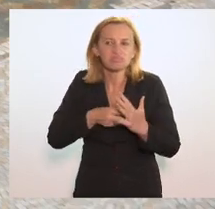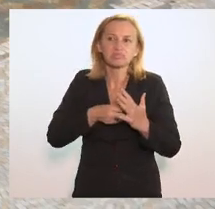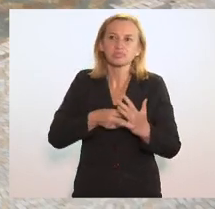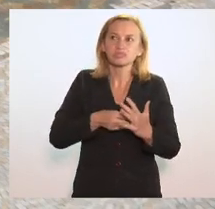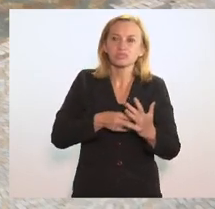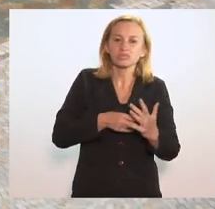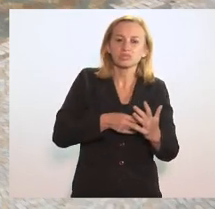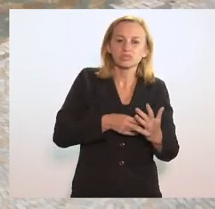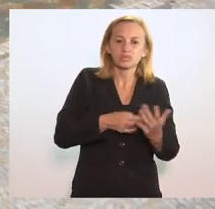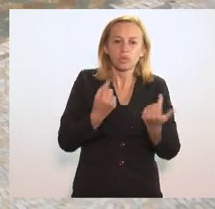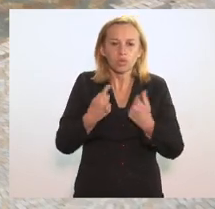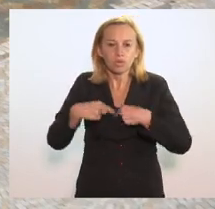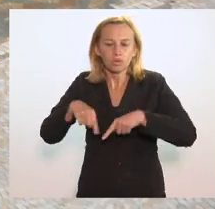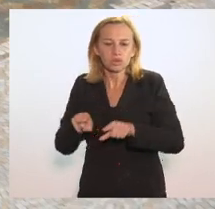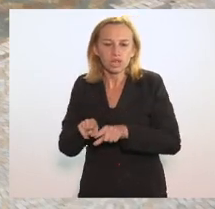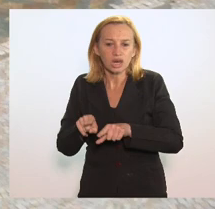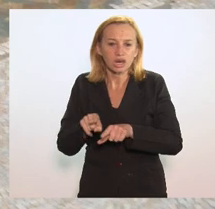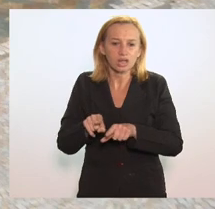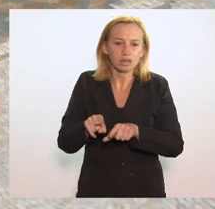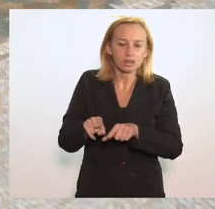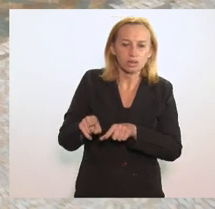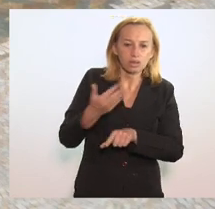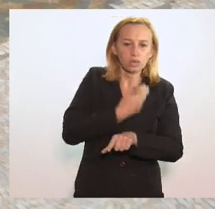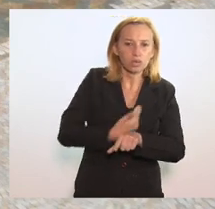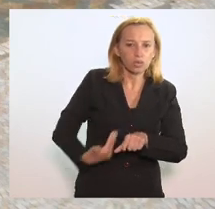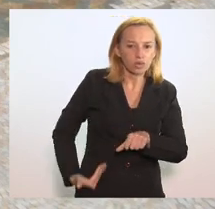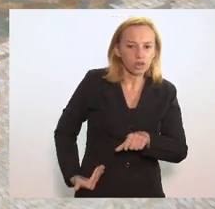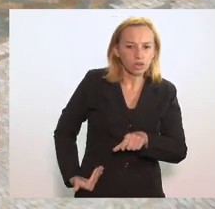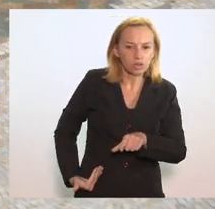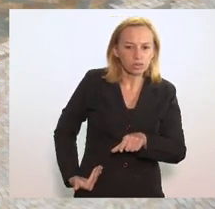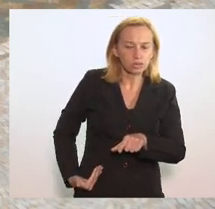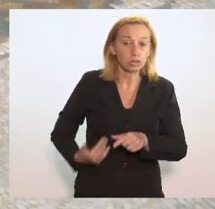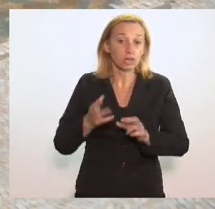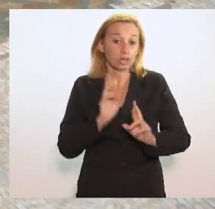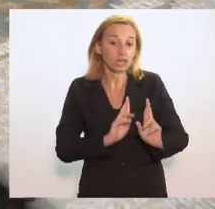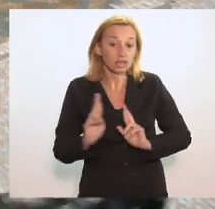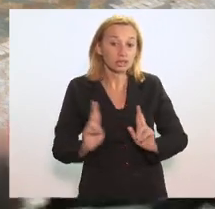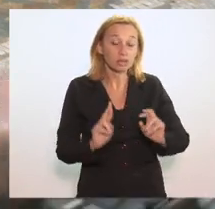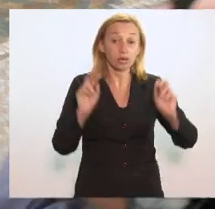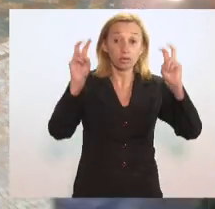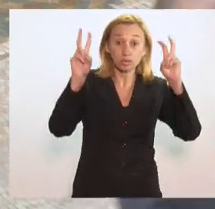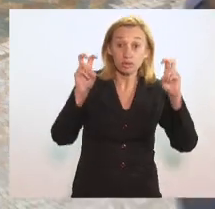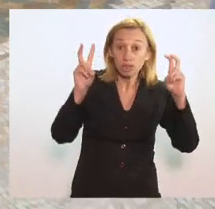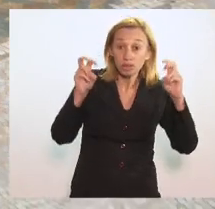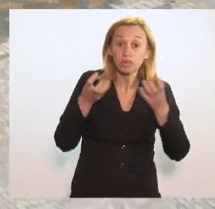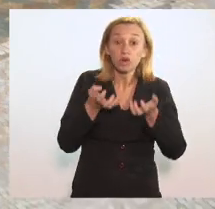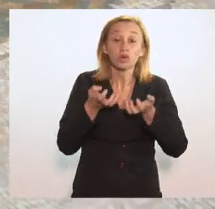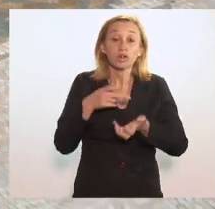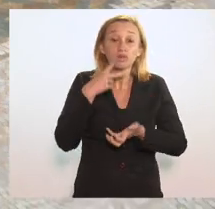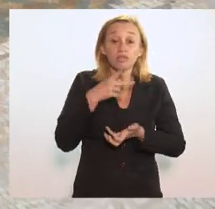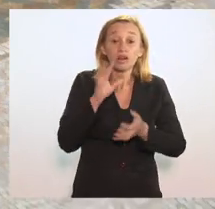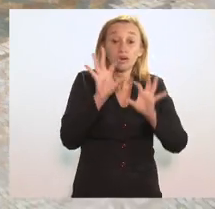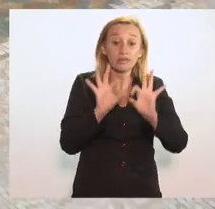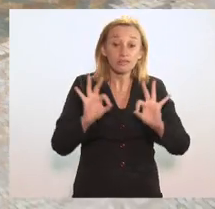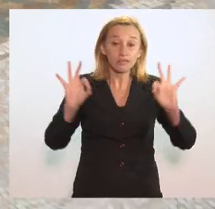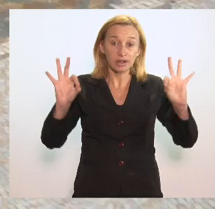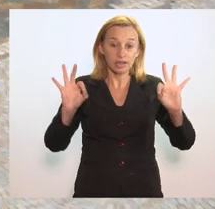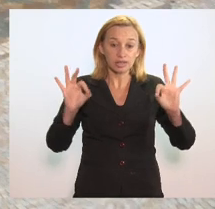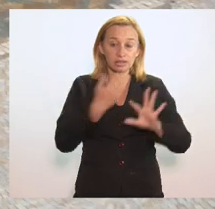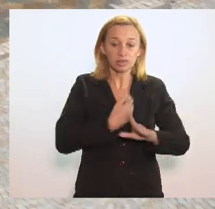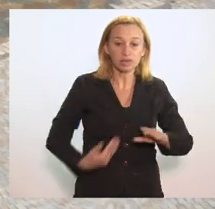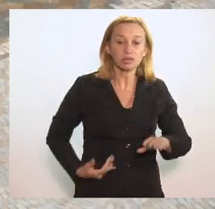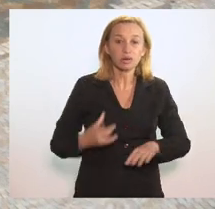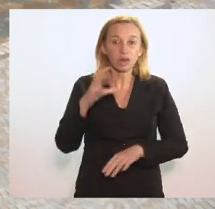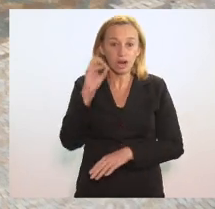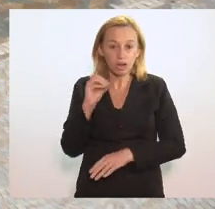posicionamento contrário ao governo em relação ao tema. Eu quero aqui dizer uma frase do governador Cláudio